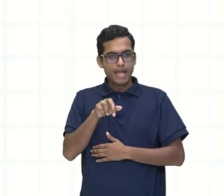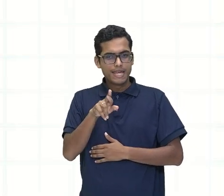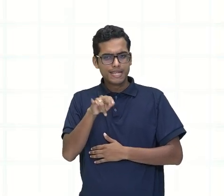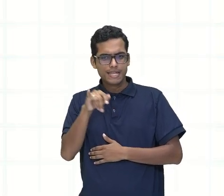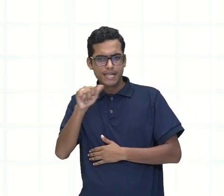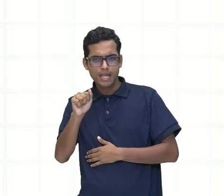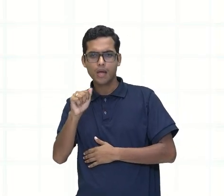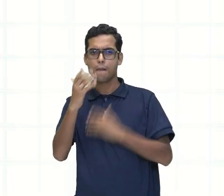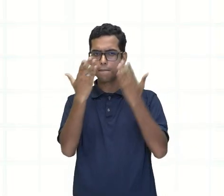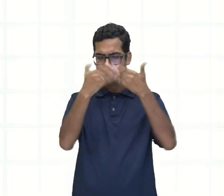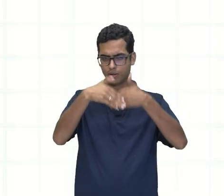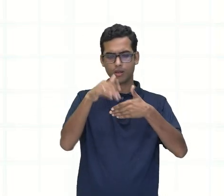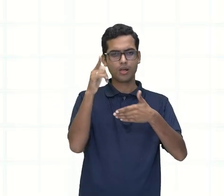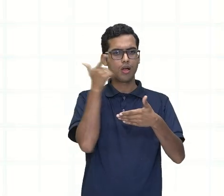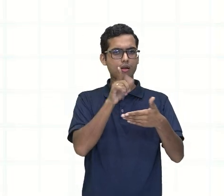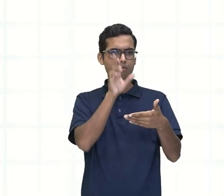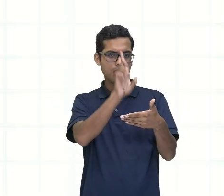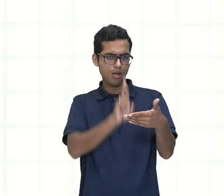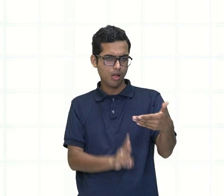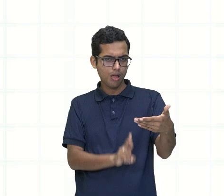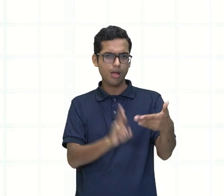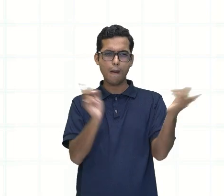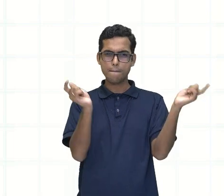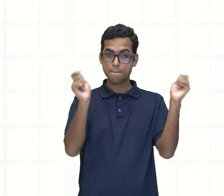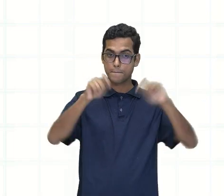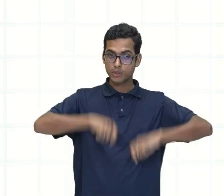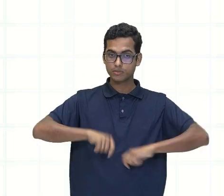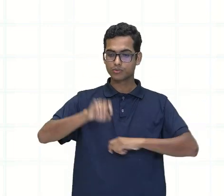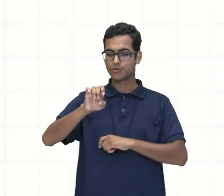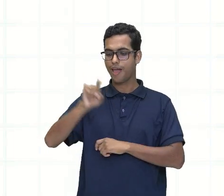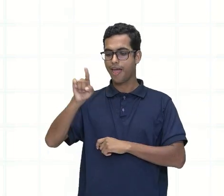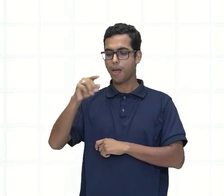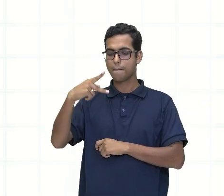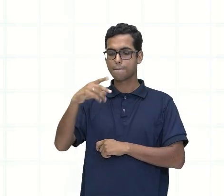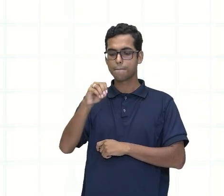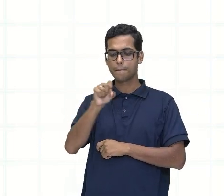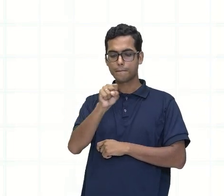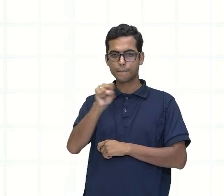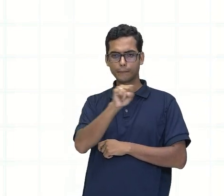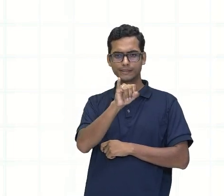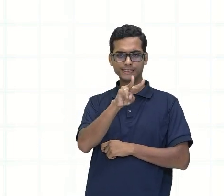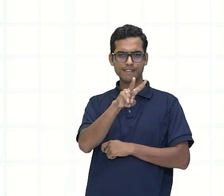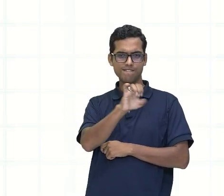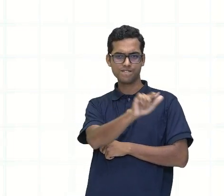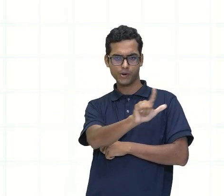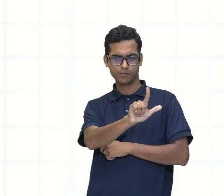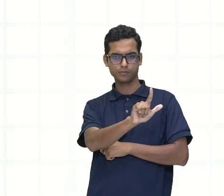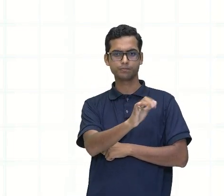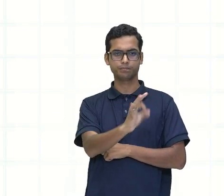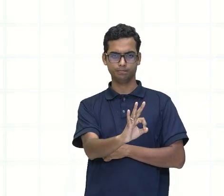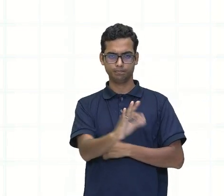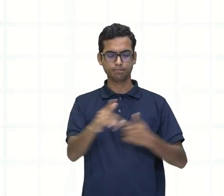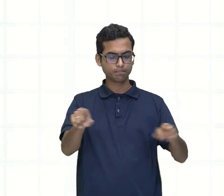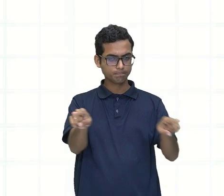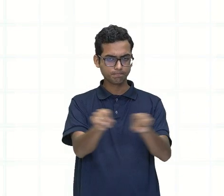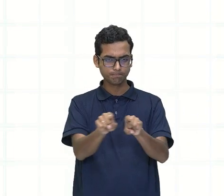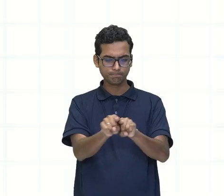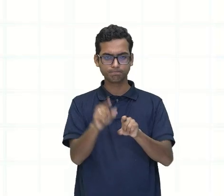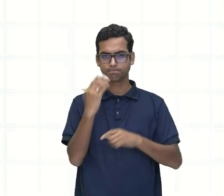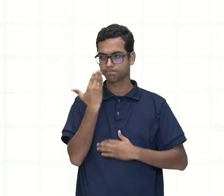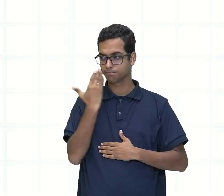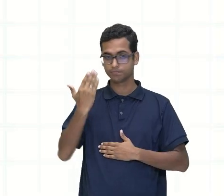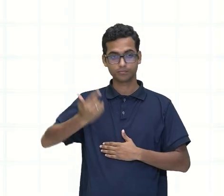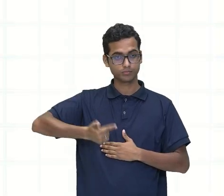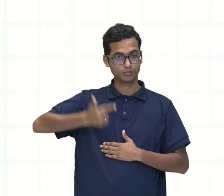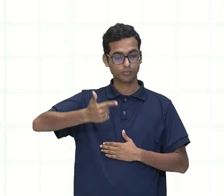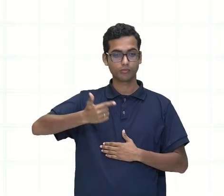certo? E aí, já no segundo, a gente percebe que o locutor emissor, diferente do que ocorre, né, no